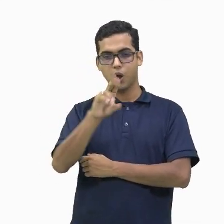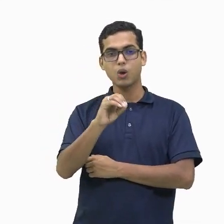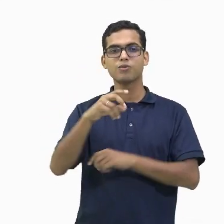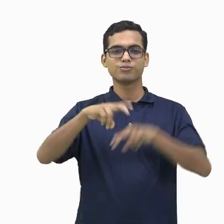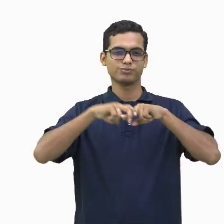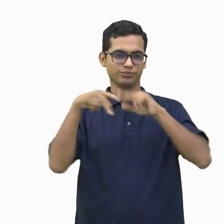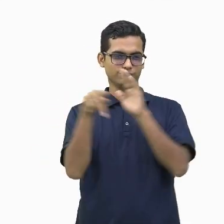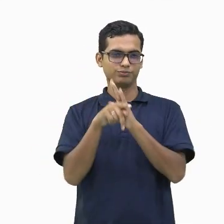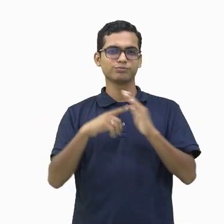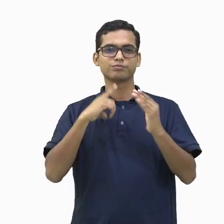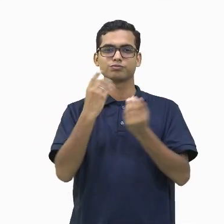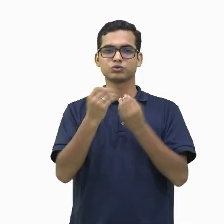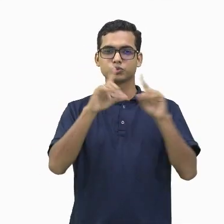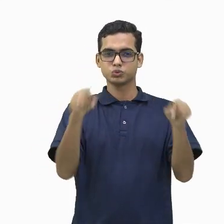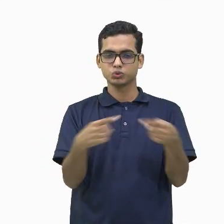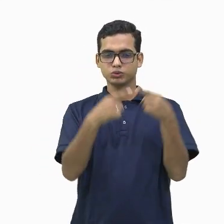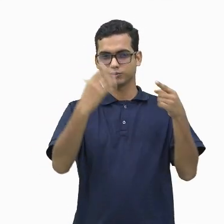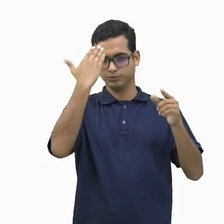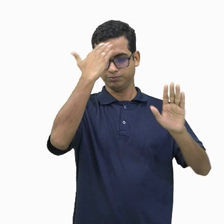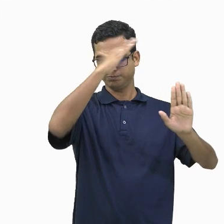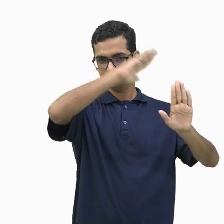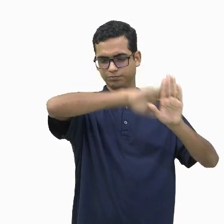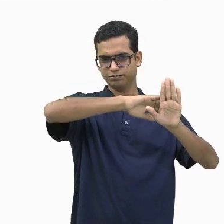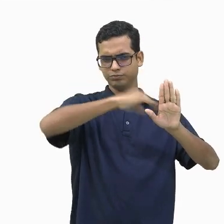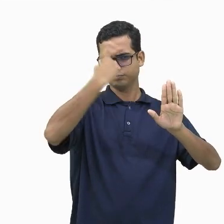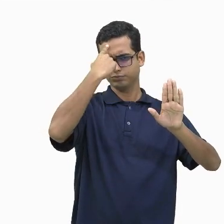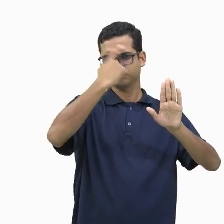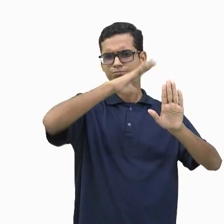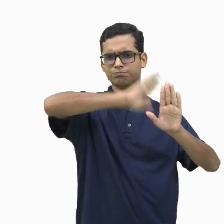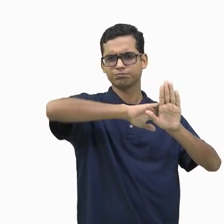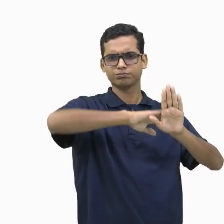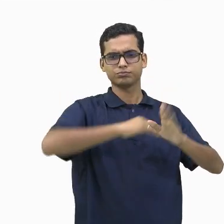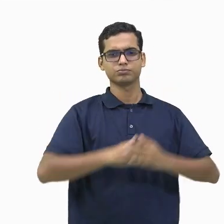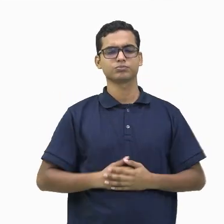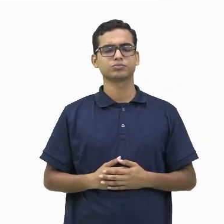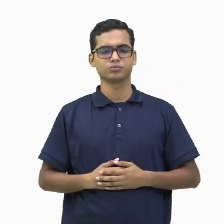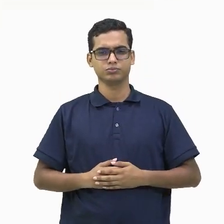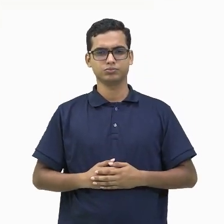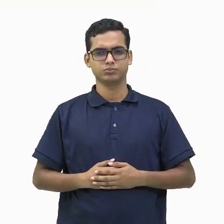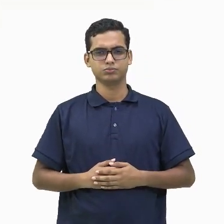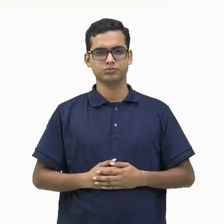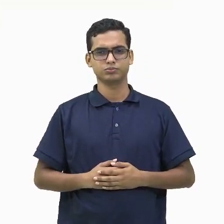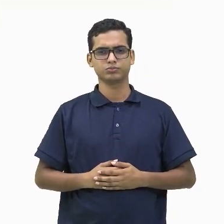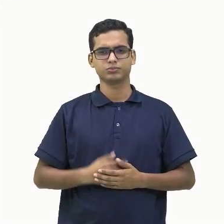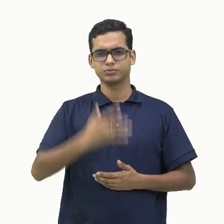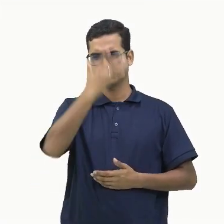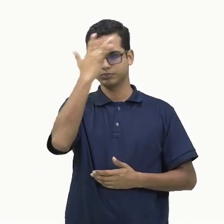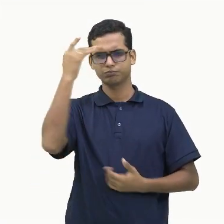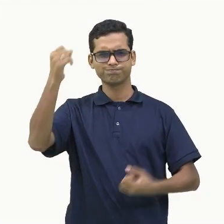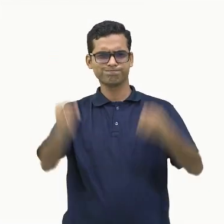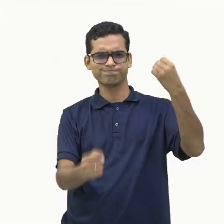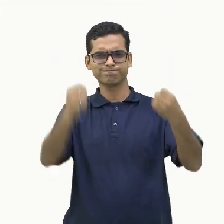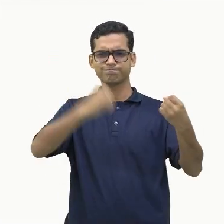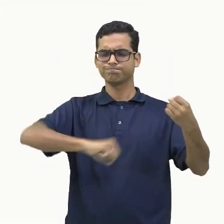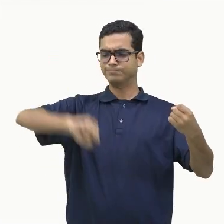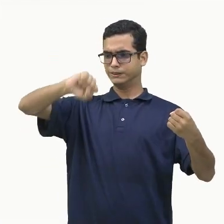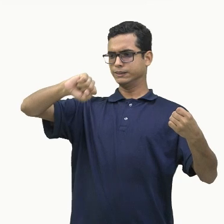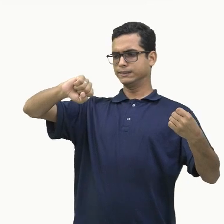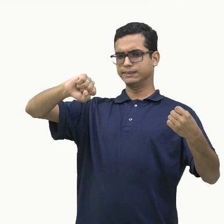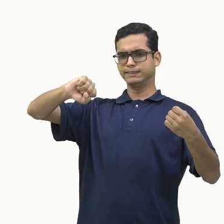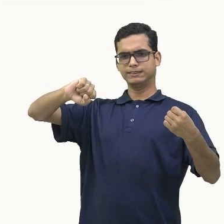aí, esse segundo exemplo que está aqui dentro do meme, nota que tem uma pessoa olhando para o relógio, está atrasada, né? Presta atenção